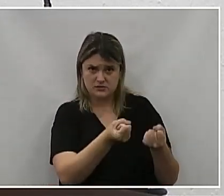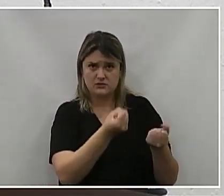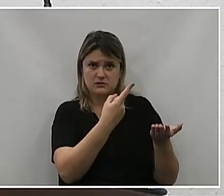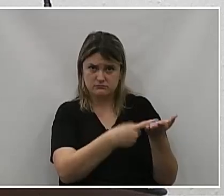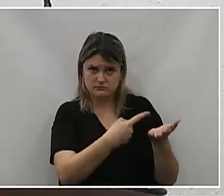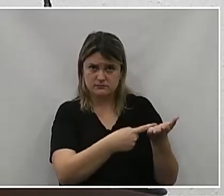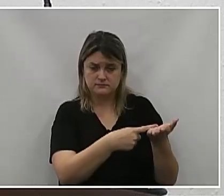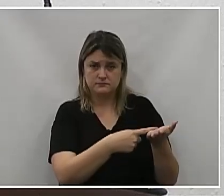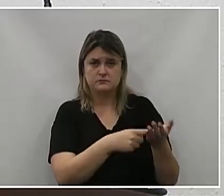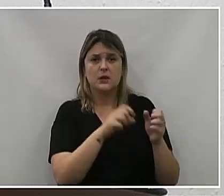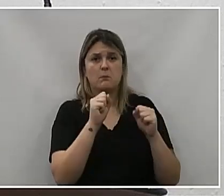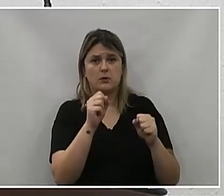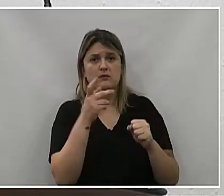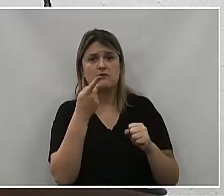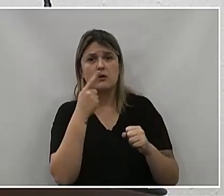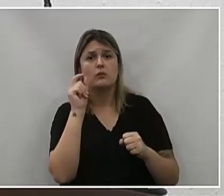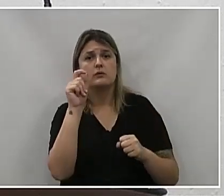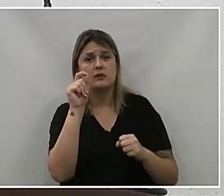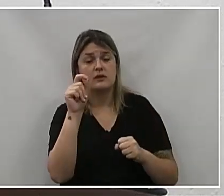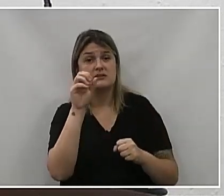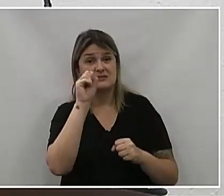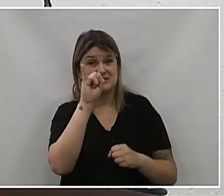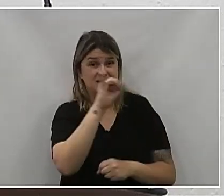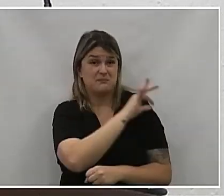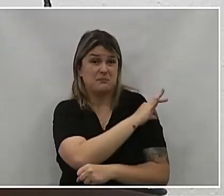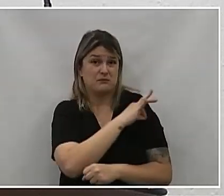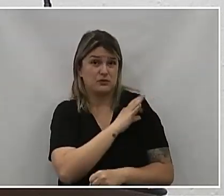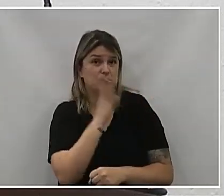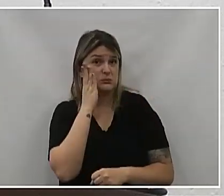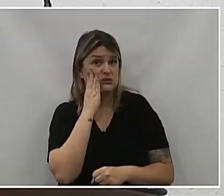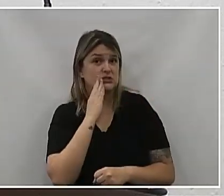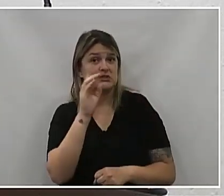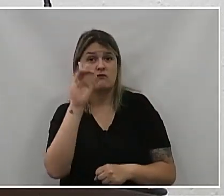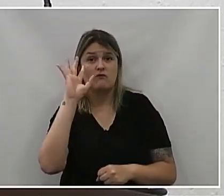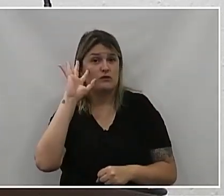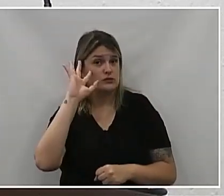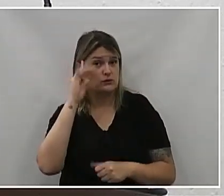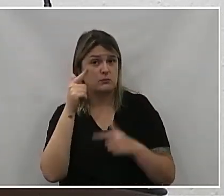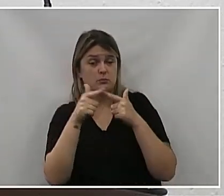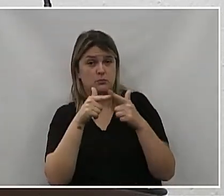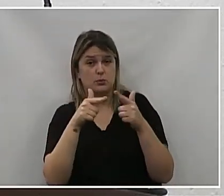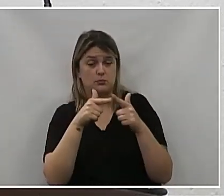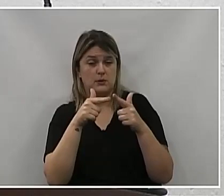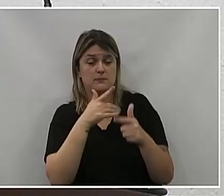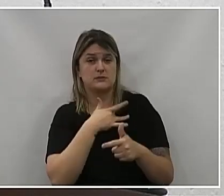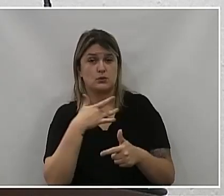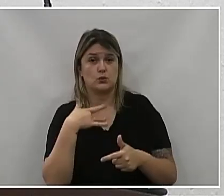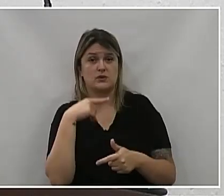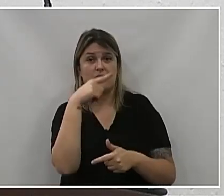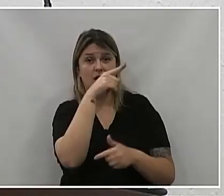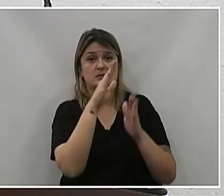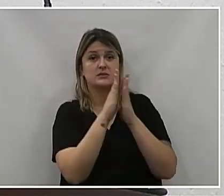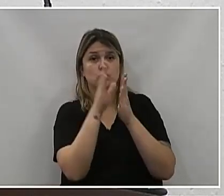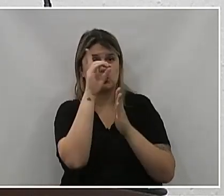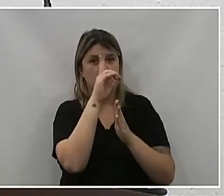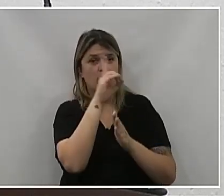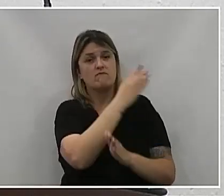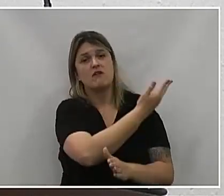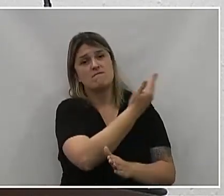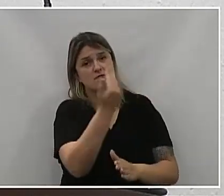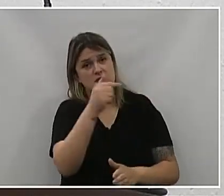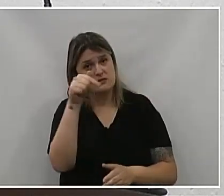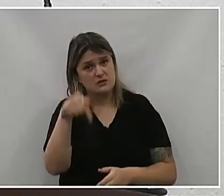falando. Pode ir lá e dizer o seguinte, se o prefeito não resolveu o problema da saúde lá no distrito de São Domingos, eles vão vir